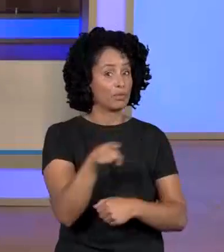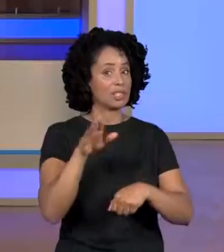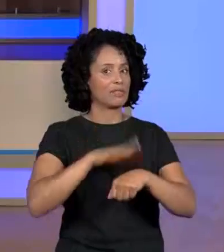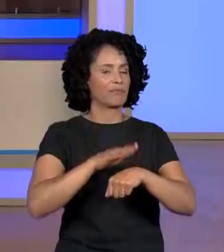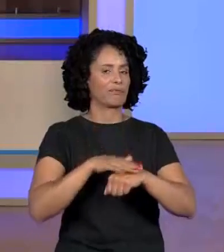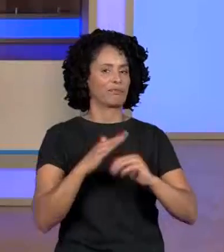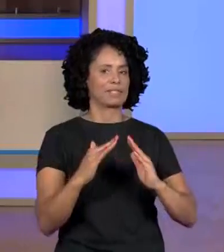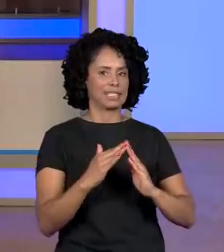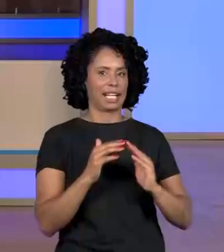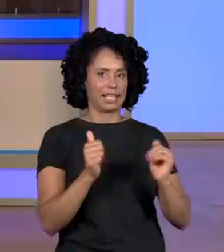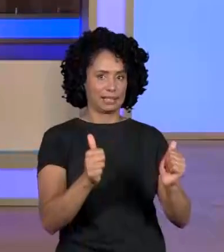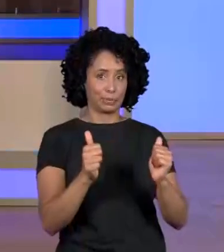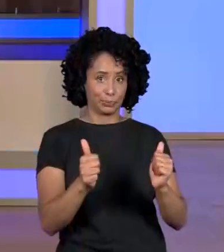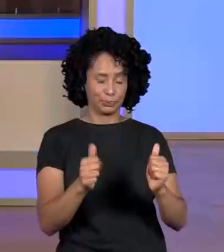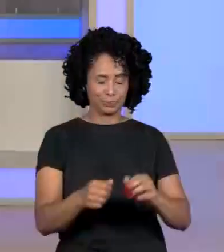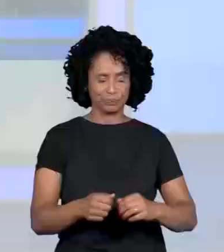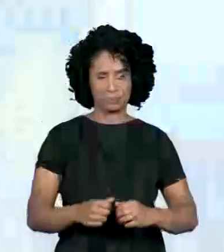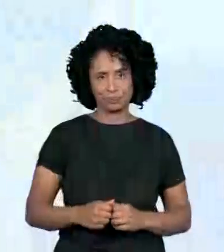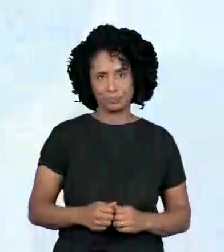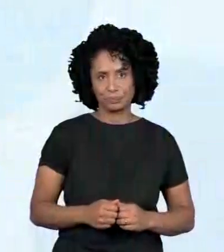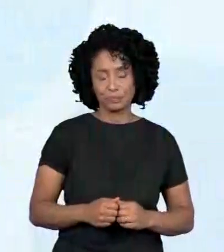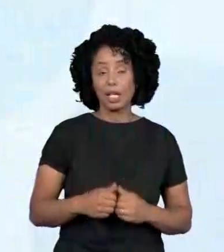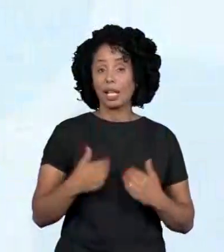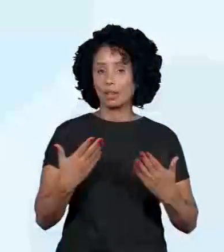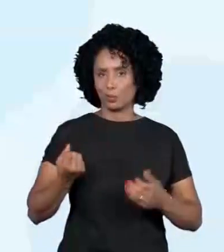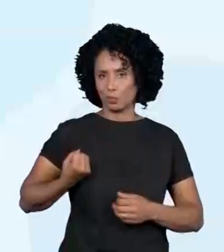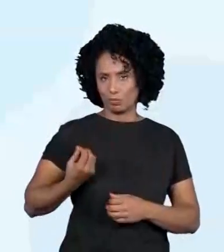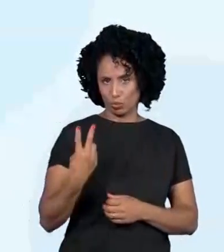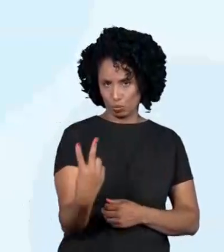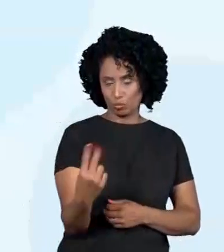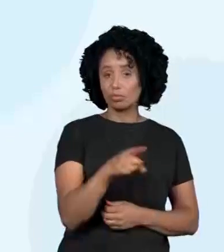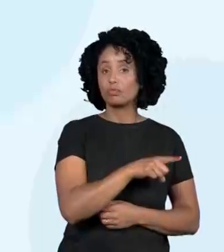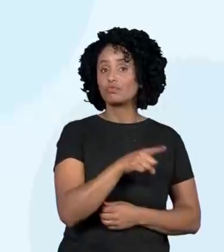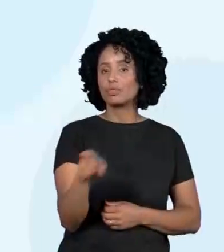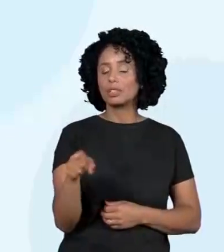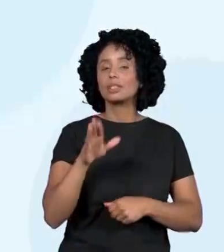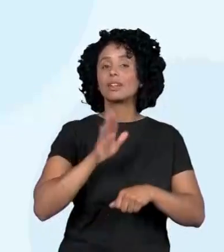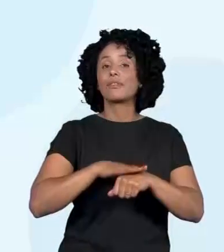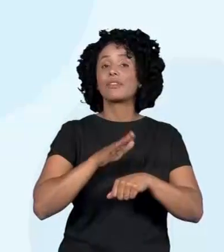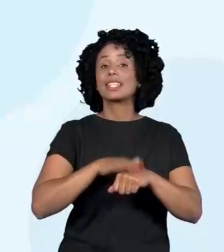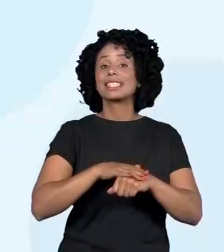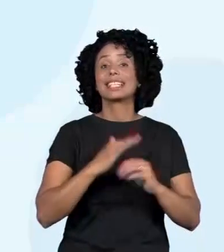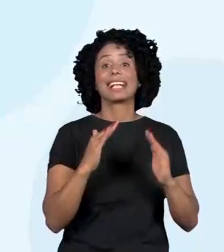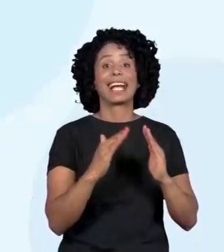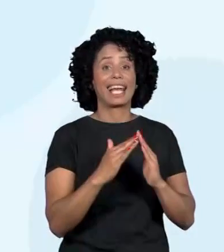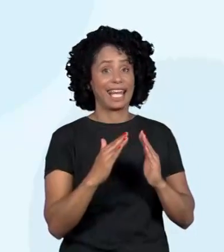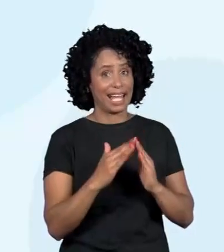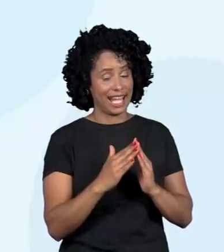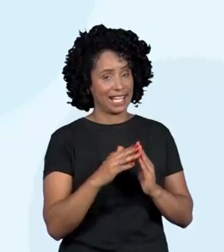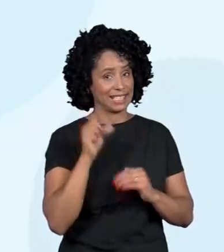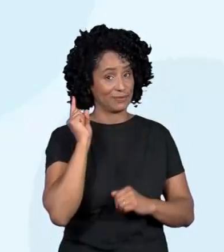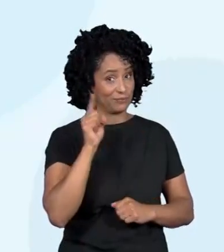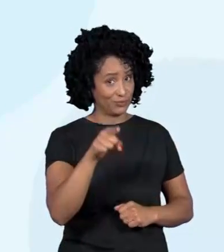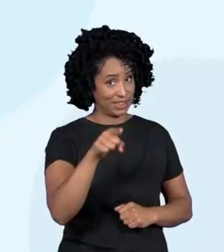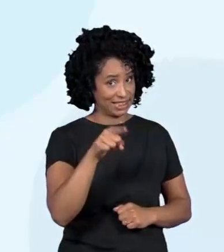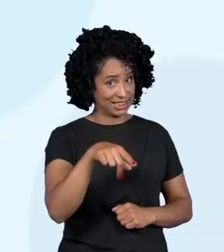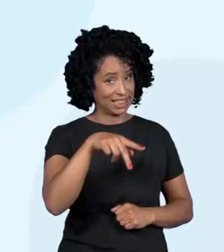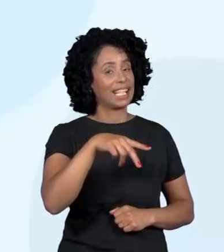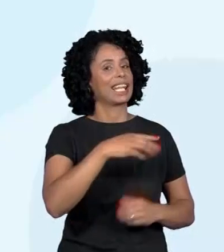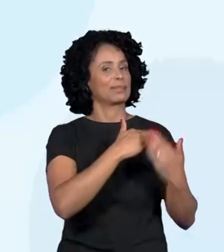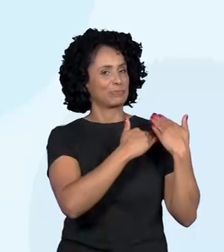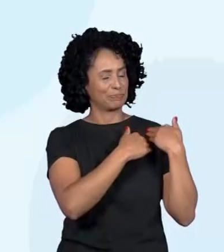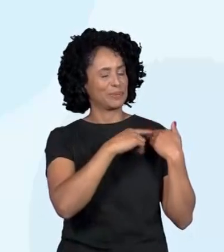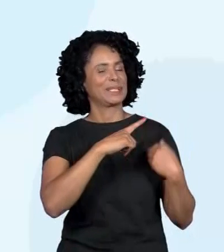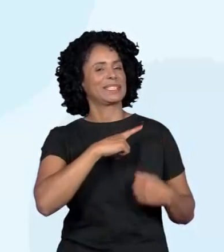atividade, tá? Na atividade 2, vai ficar por conta de vocês aí em casa. Então,